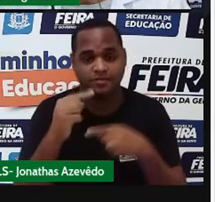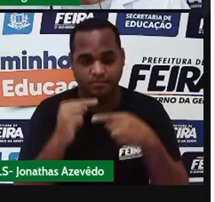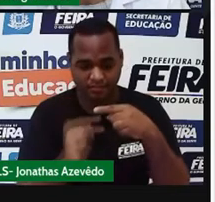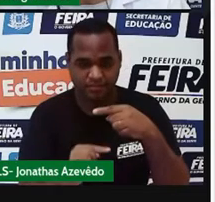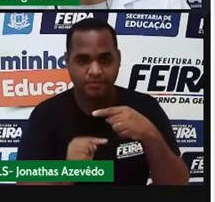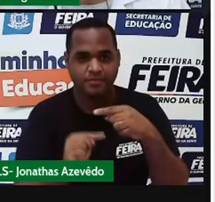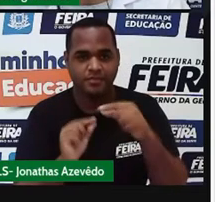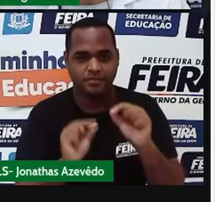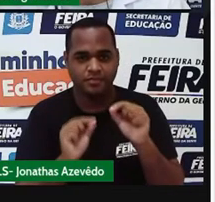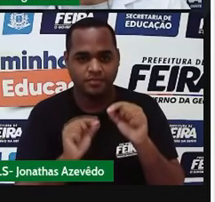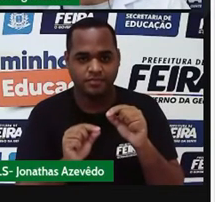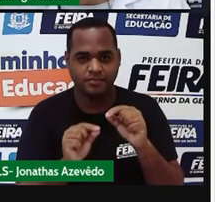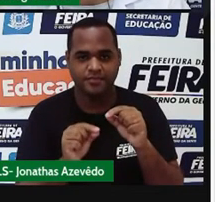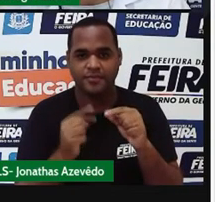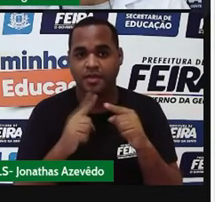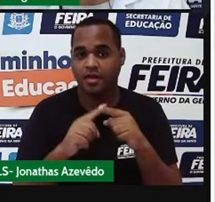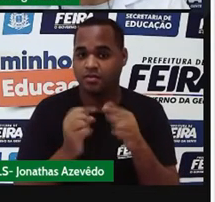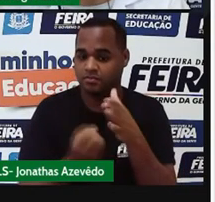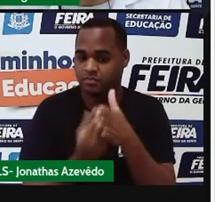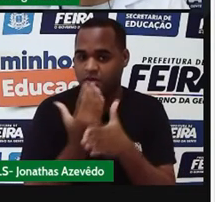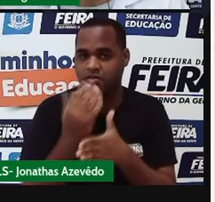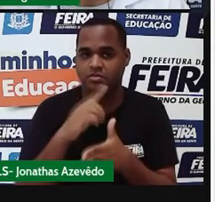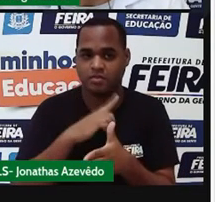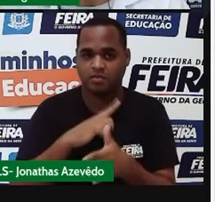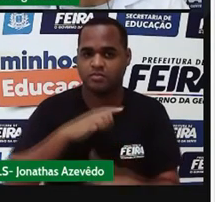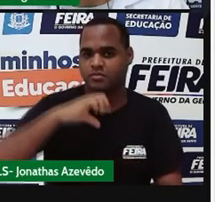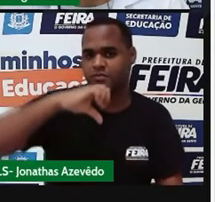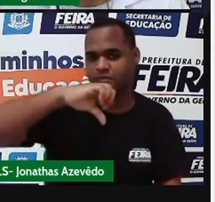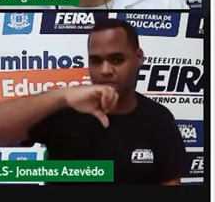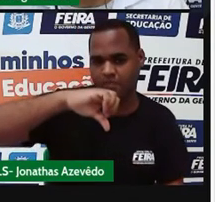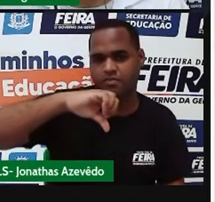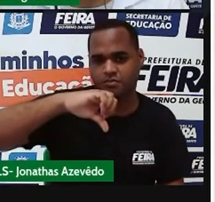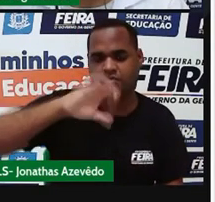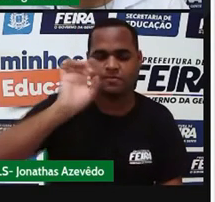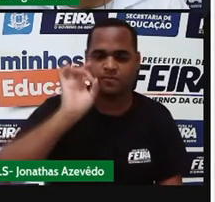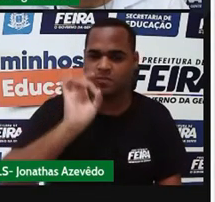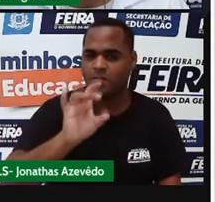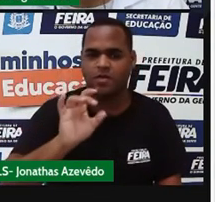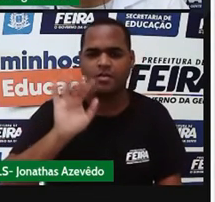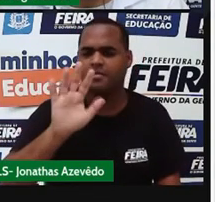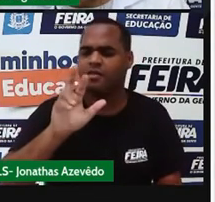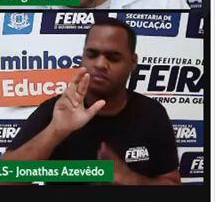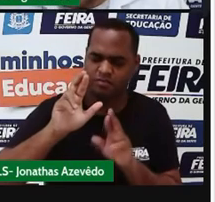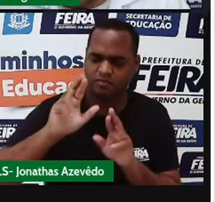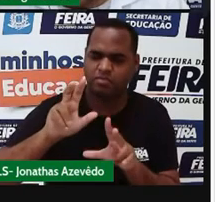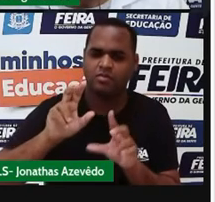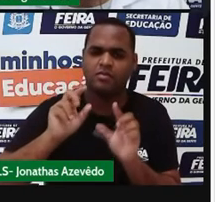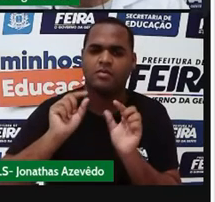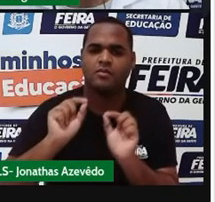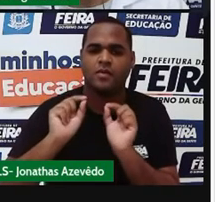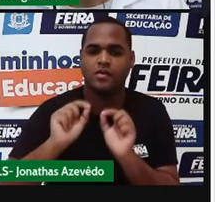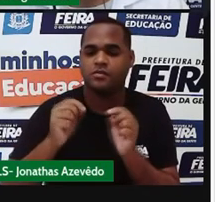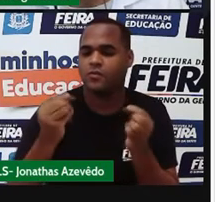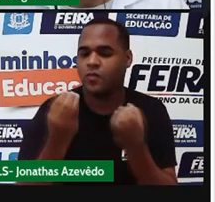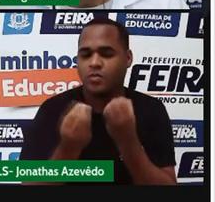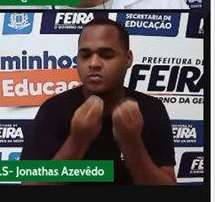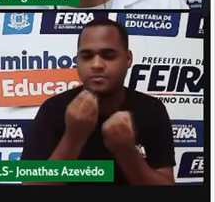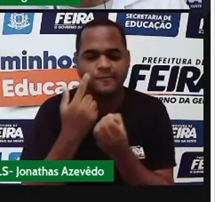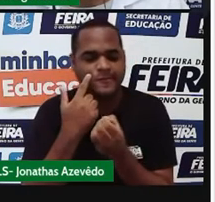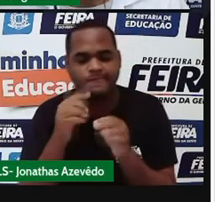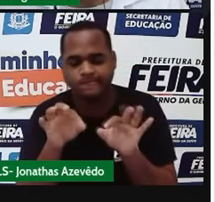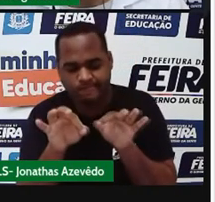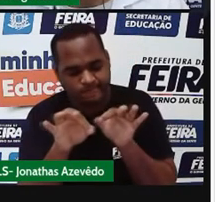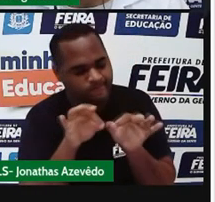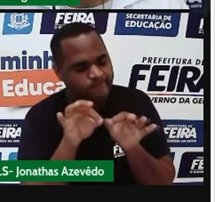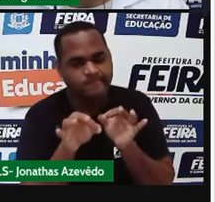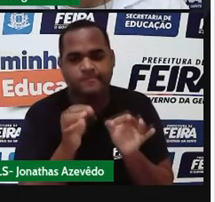um número 9 como a gente fez lá no outro então a diferença é só como encontrar